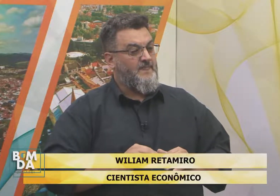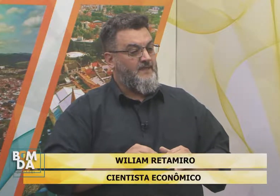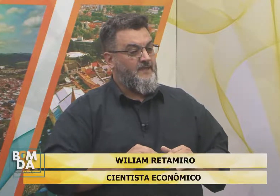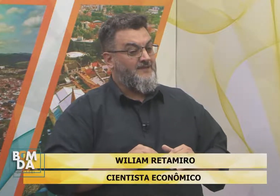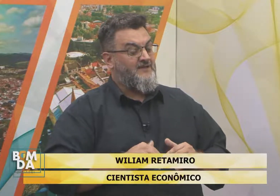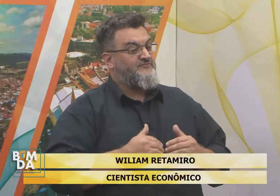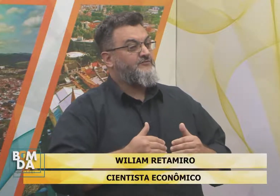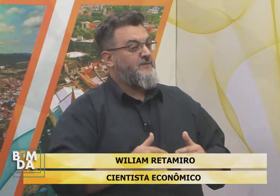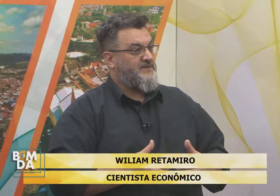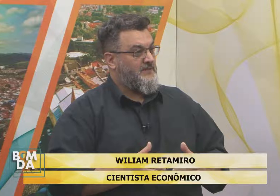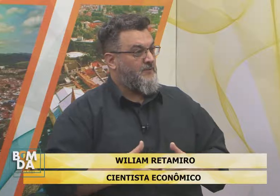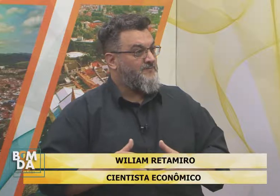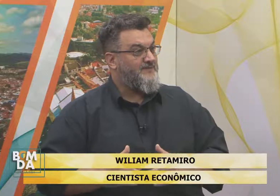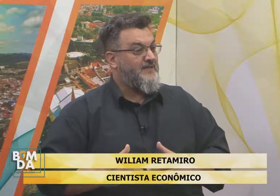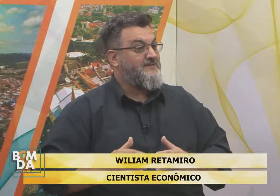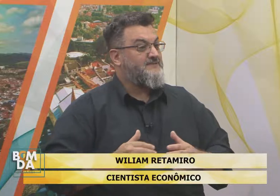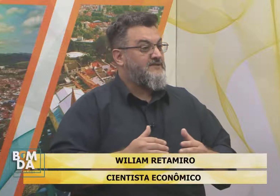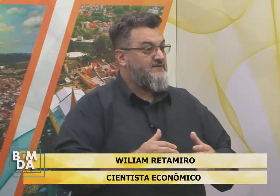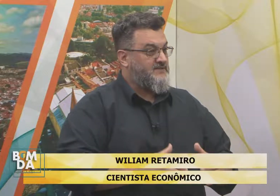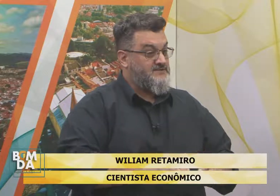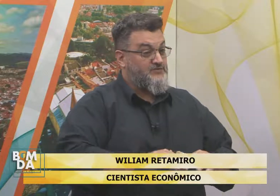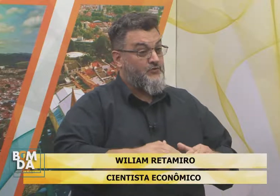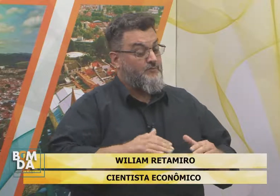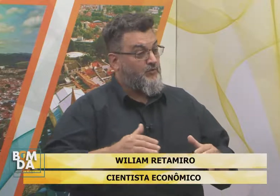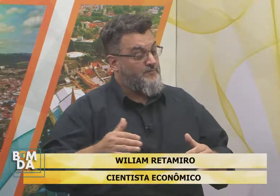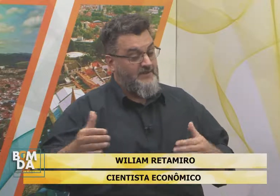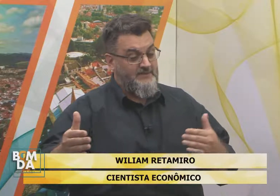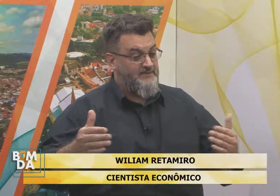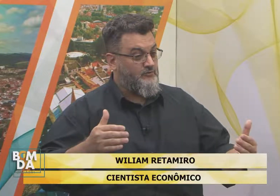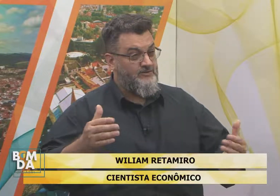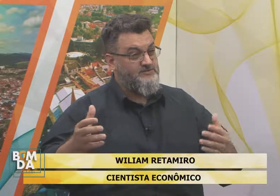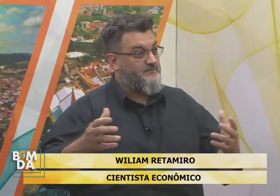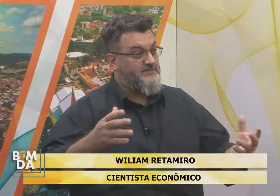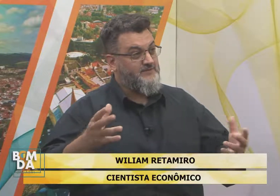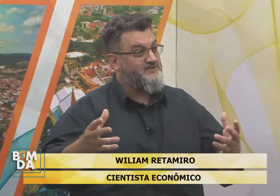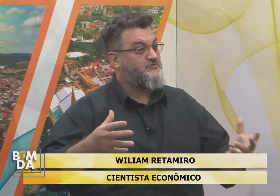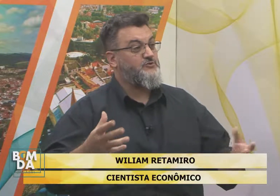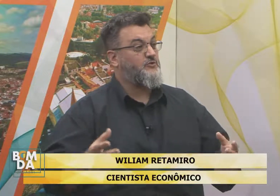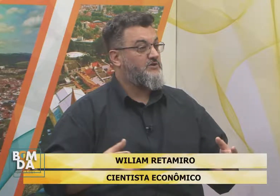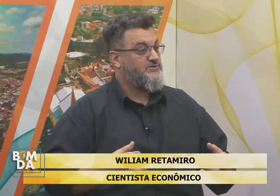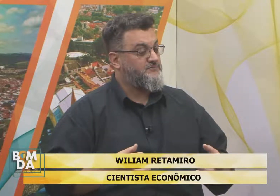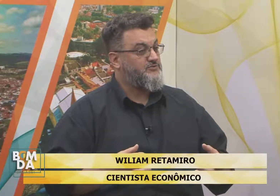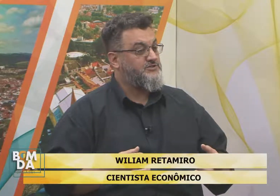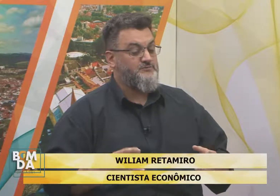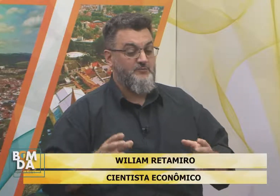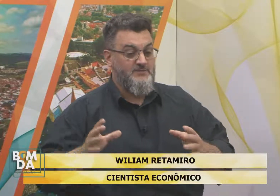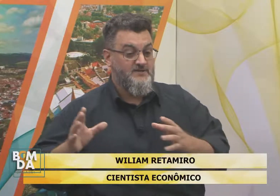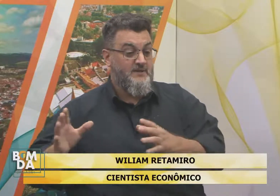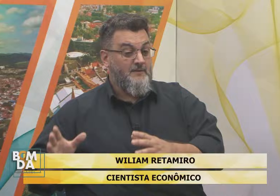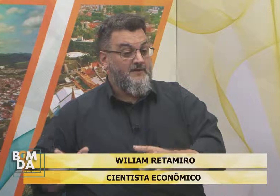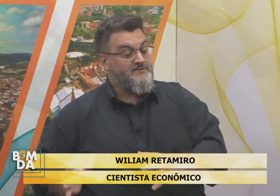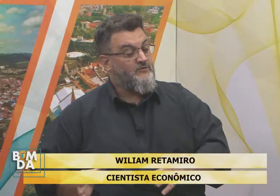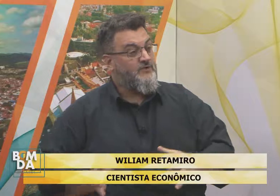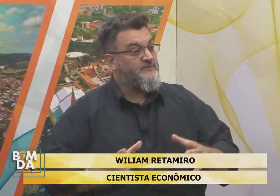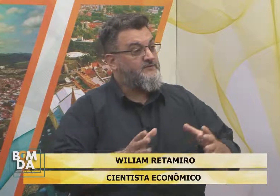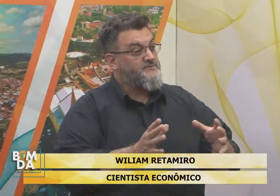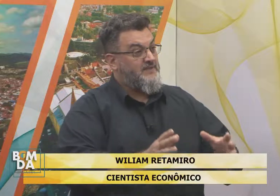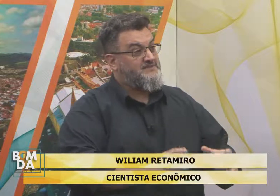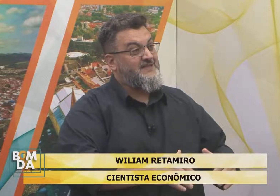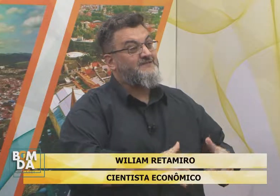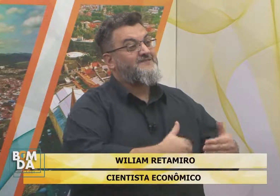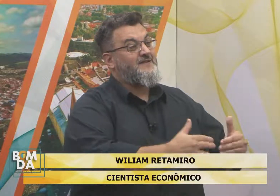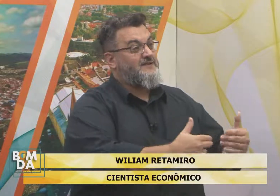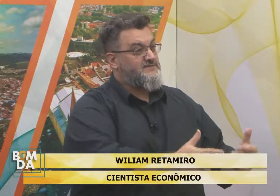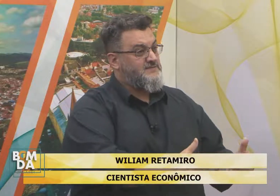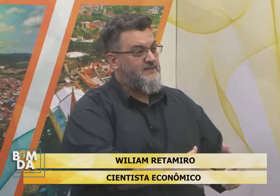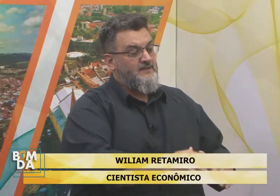solidária, ela é fundamental. Ela estava crescente, ficou um pouco parada, decorrente de mais uma questão ideológica de políticas públicas, mas agora